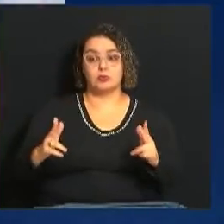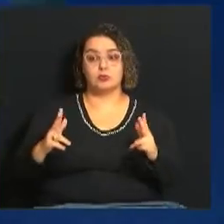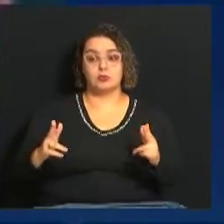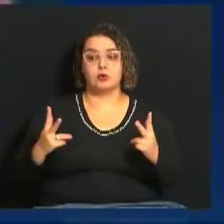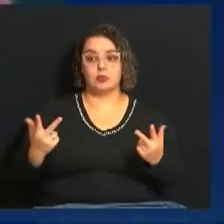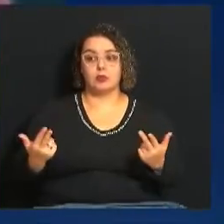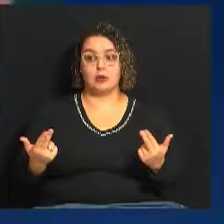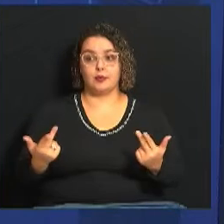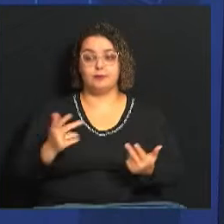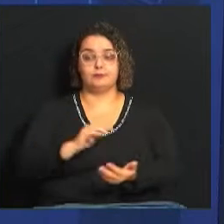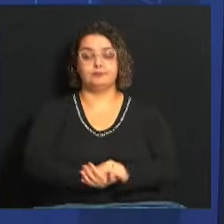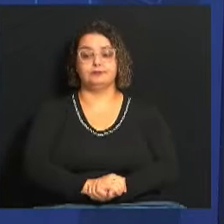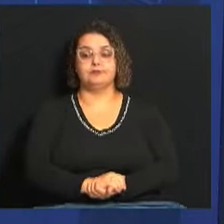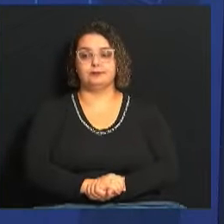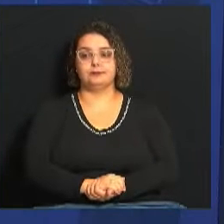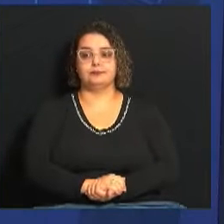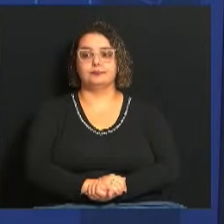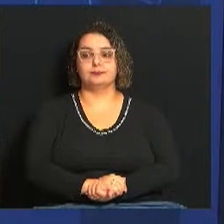Tombense.